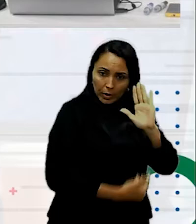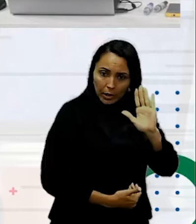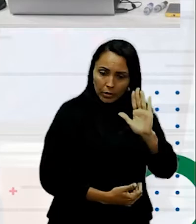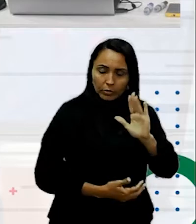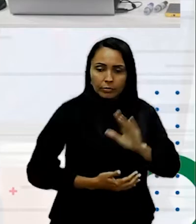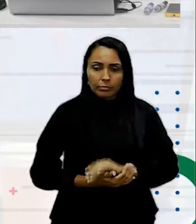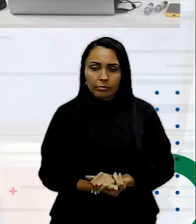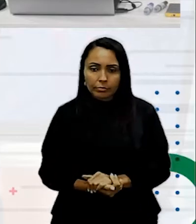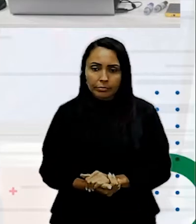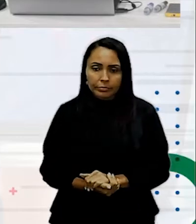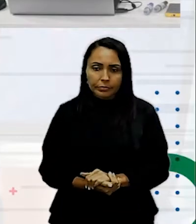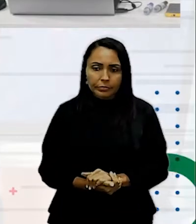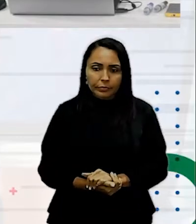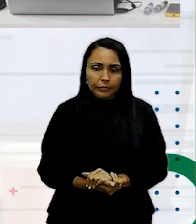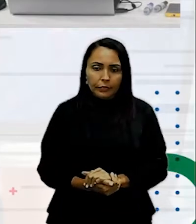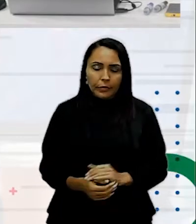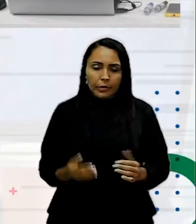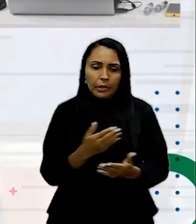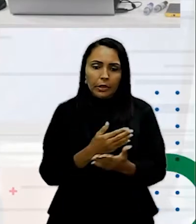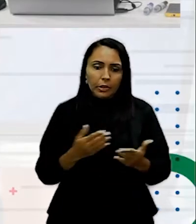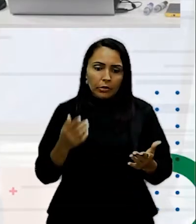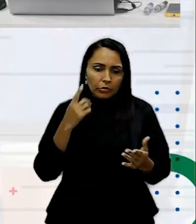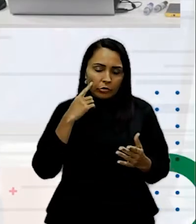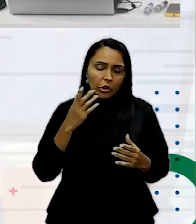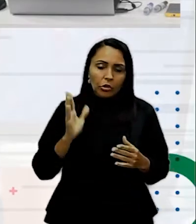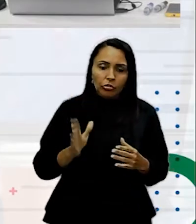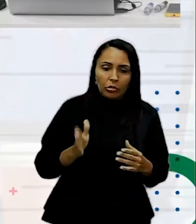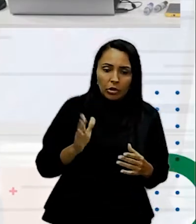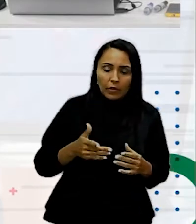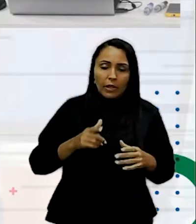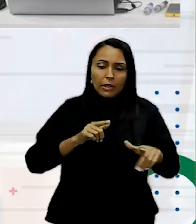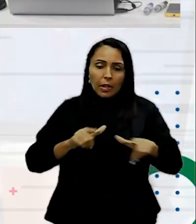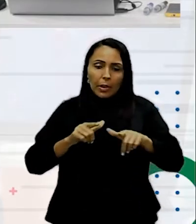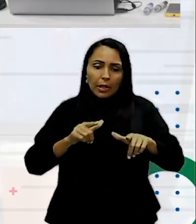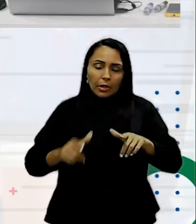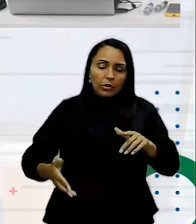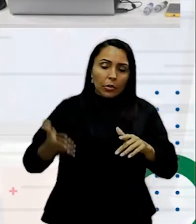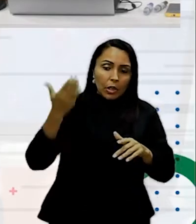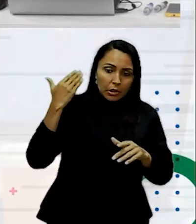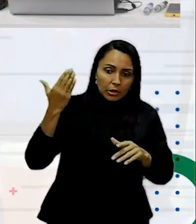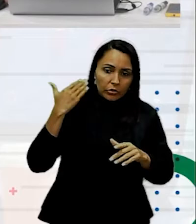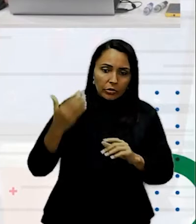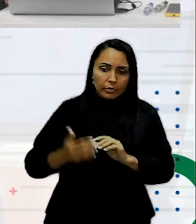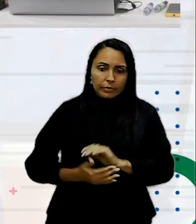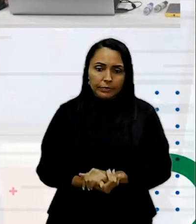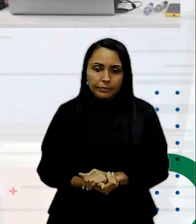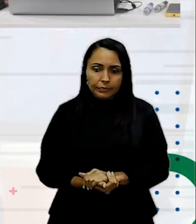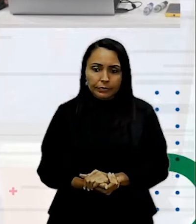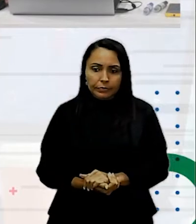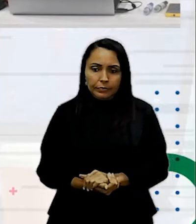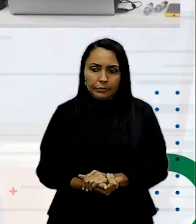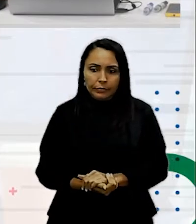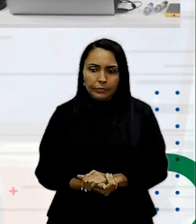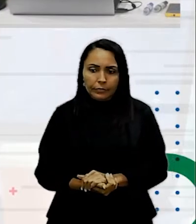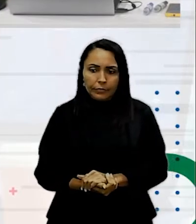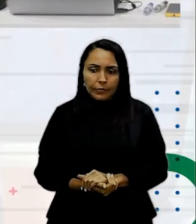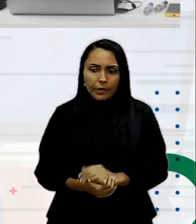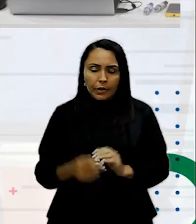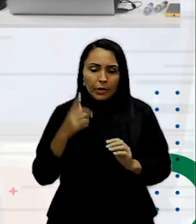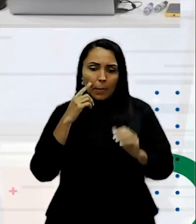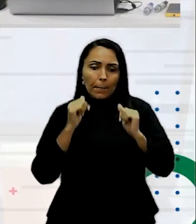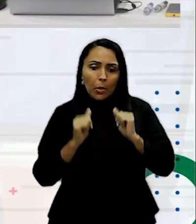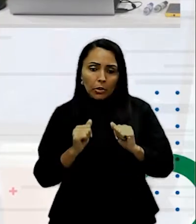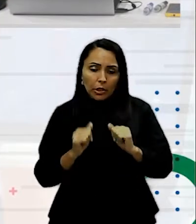voltar para os arquivos e documentos que estávamos trabalhando anteriormente dentro do Figma. Nós podemos editar o